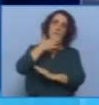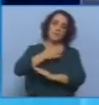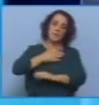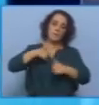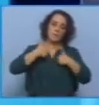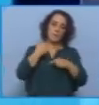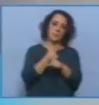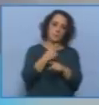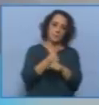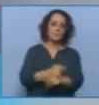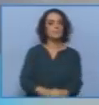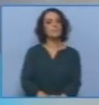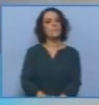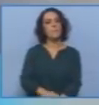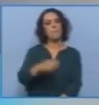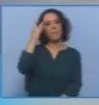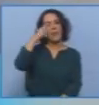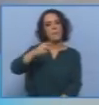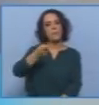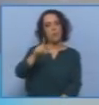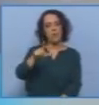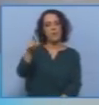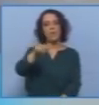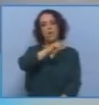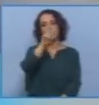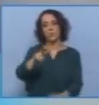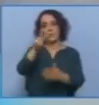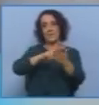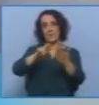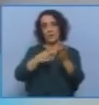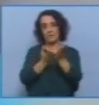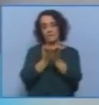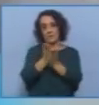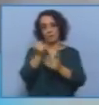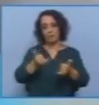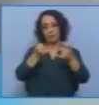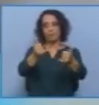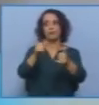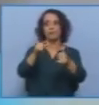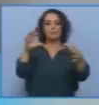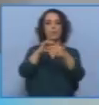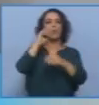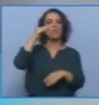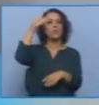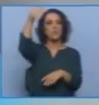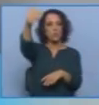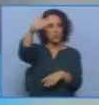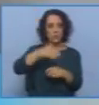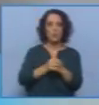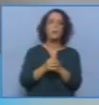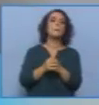mim. Padre Manuel Mourejão, na segunda leitura, agora avançamos para o futuro, digamos assim, de alguma